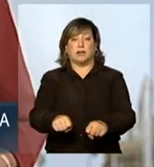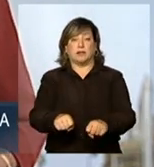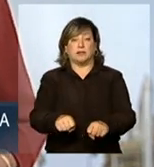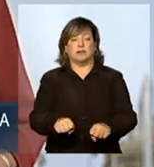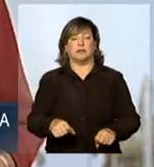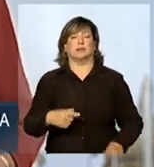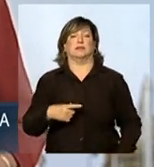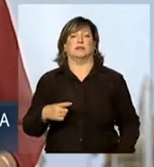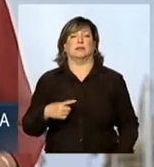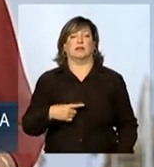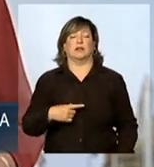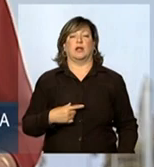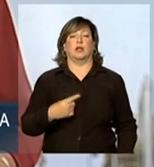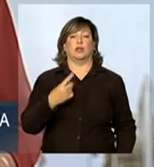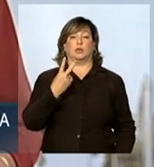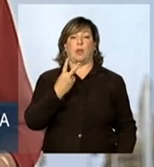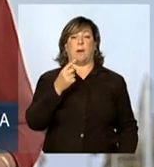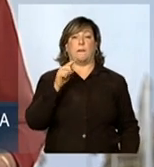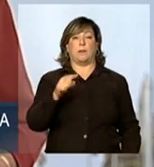de